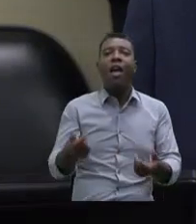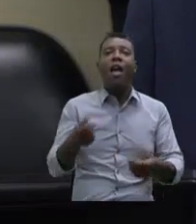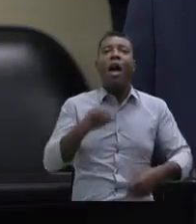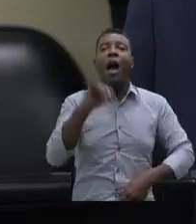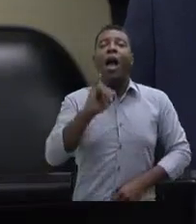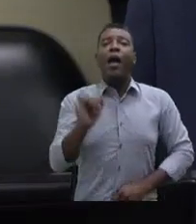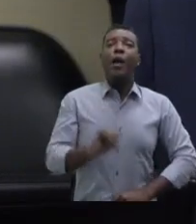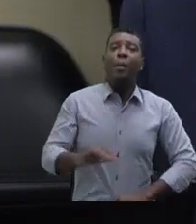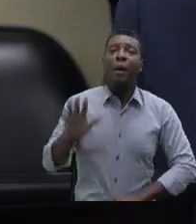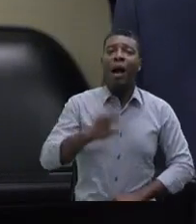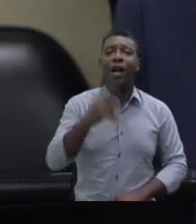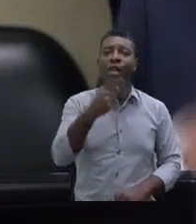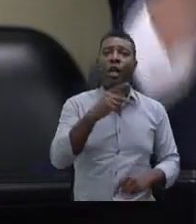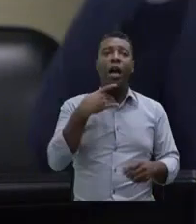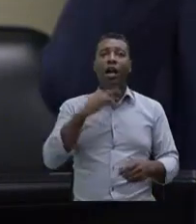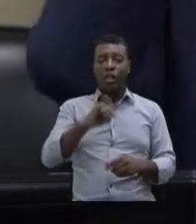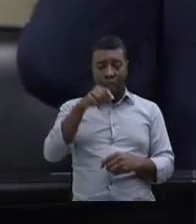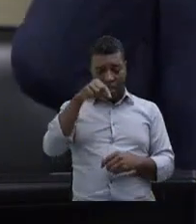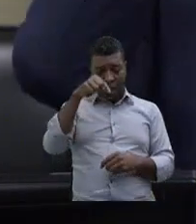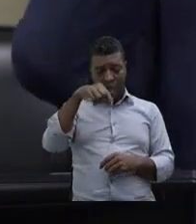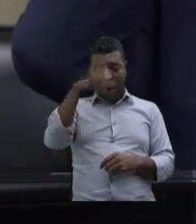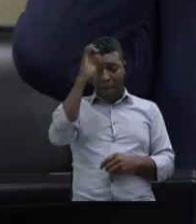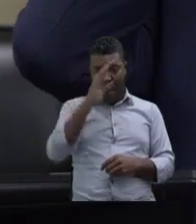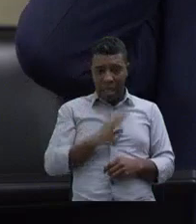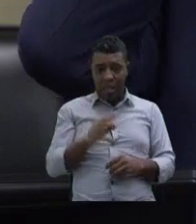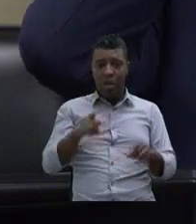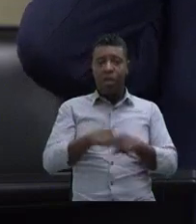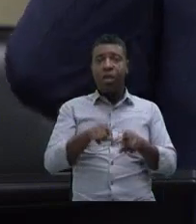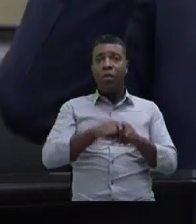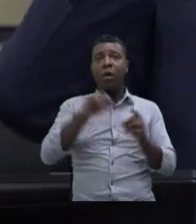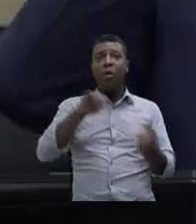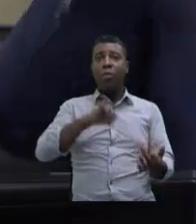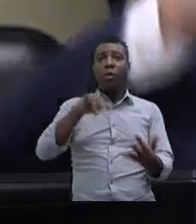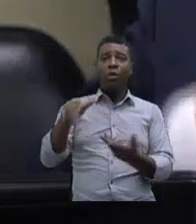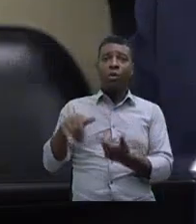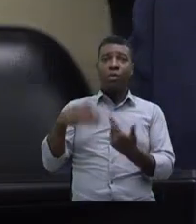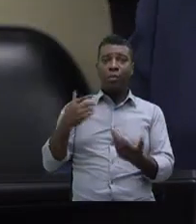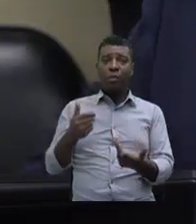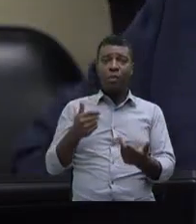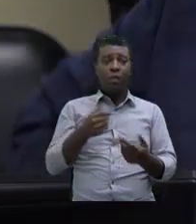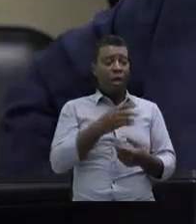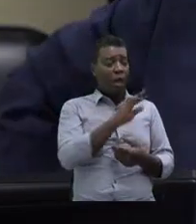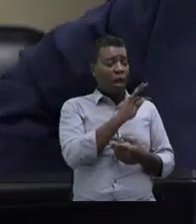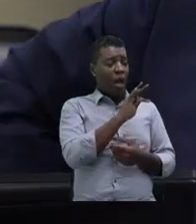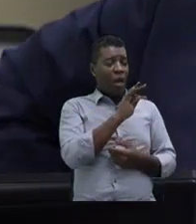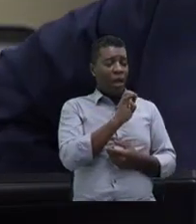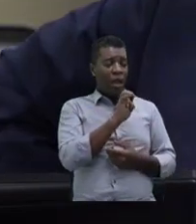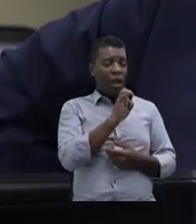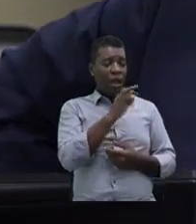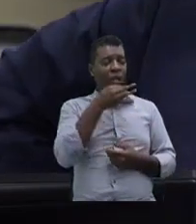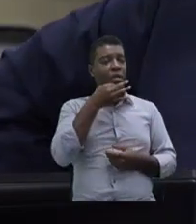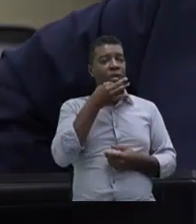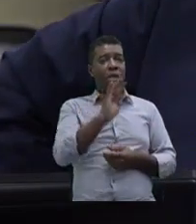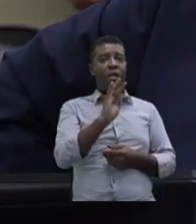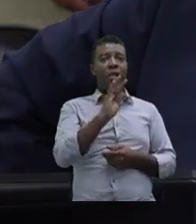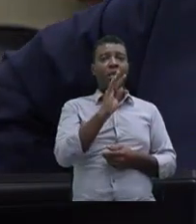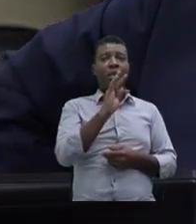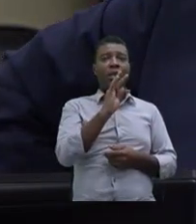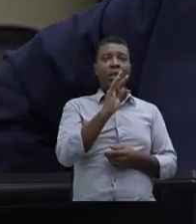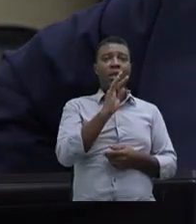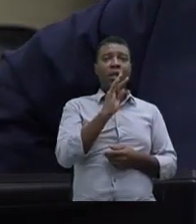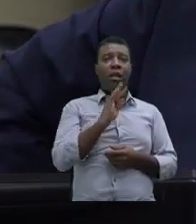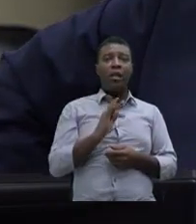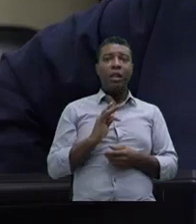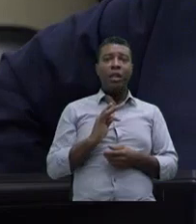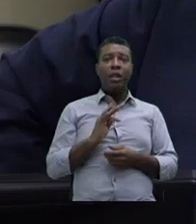e no mundo, né? Nós, quando eu falo, a tequila vende 200 milhões de cachaça, e a cachaça é muito melhor